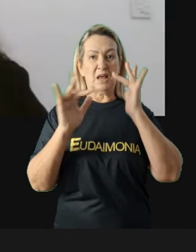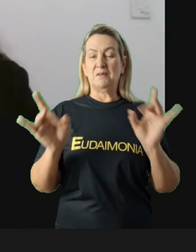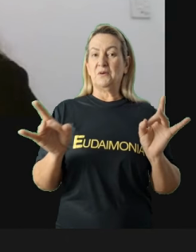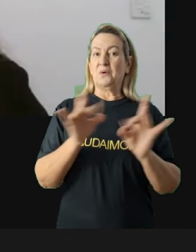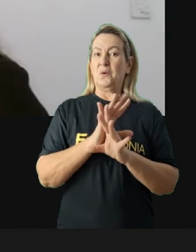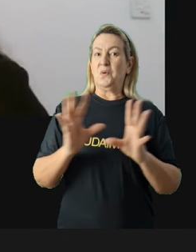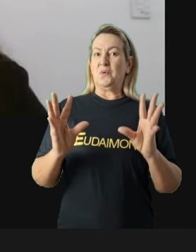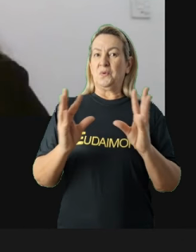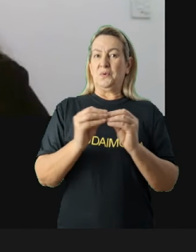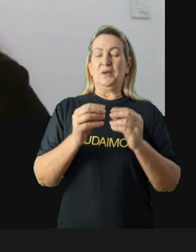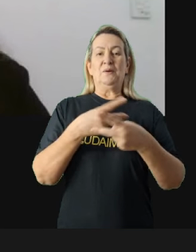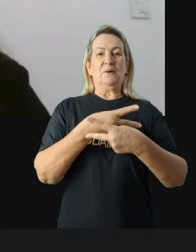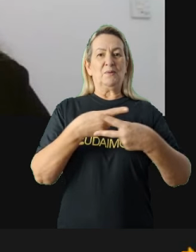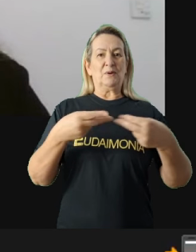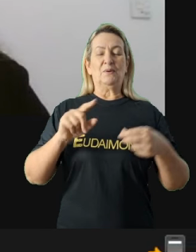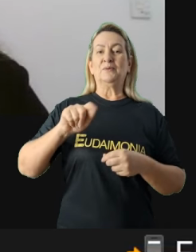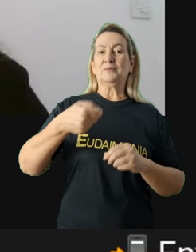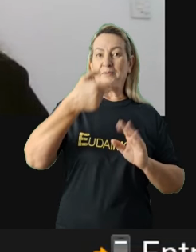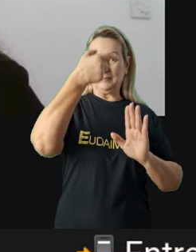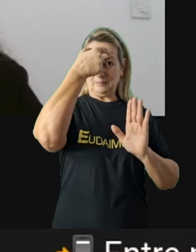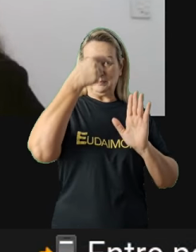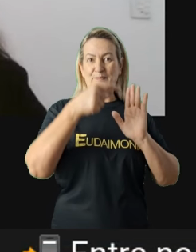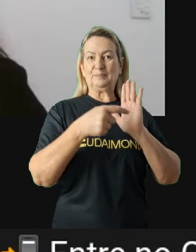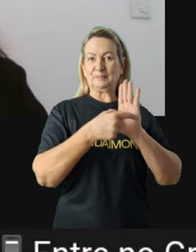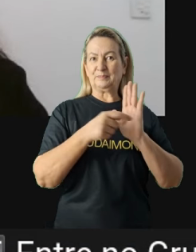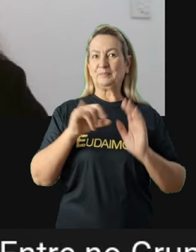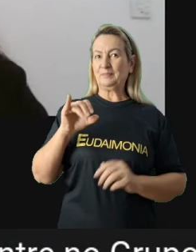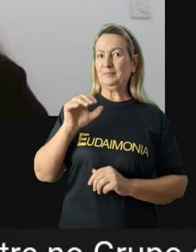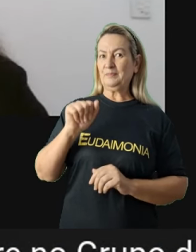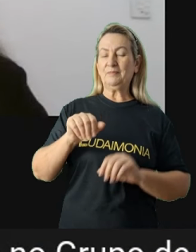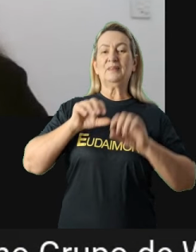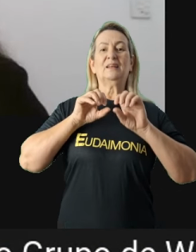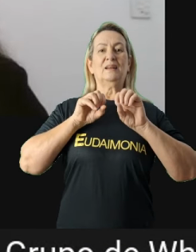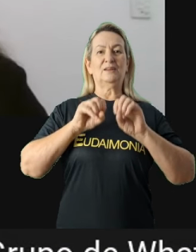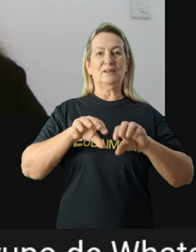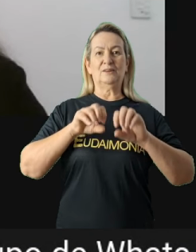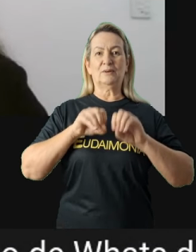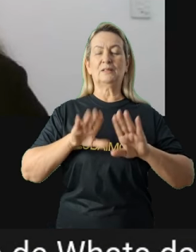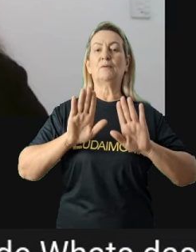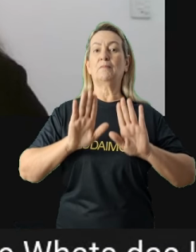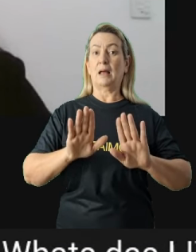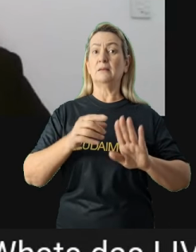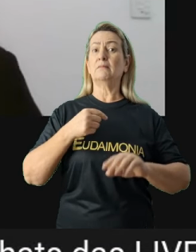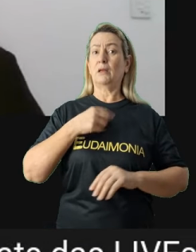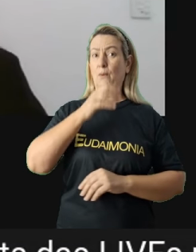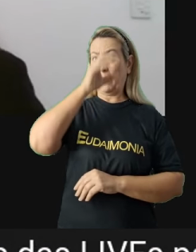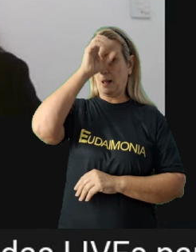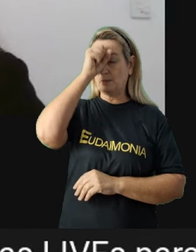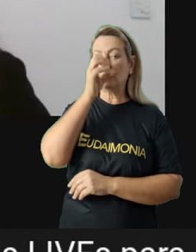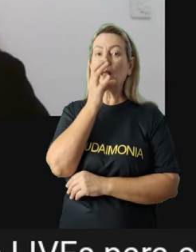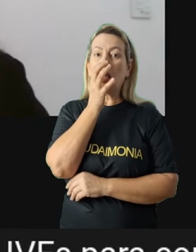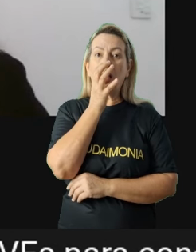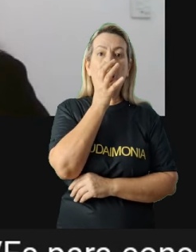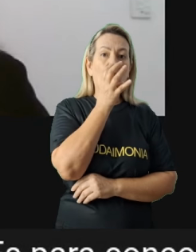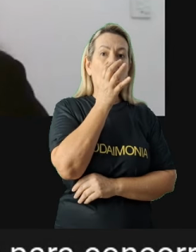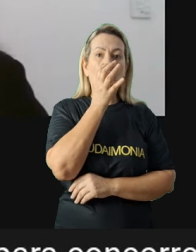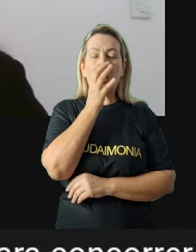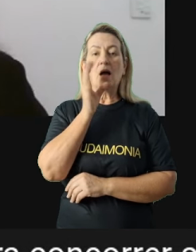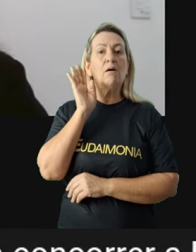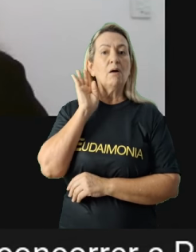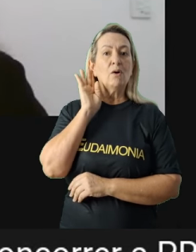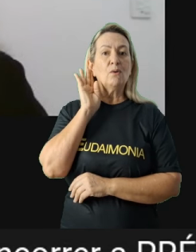eu não sei se a gente concluiu alguma coisa a respeito da IA na educação. O que eu sei é que eu